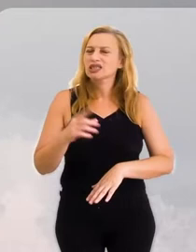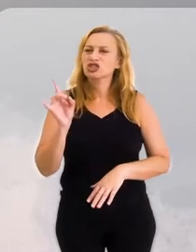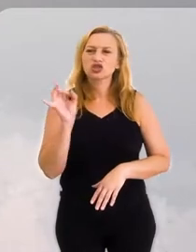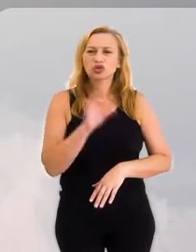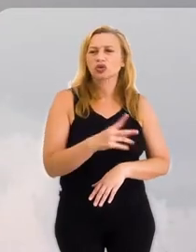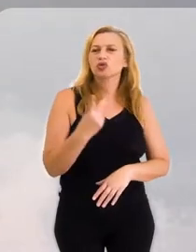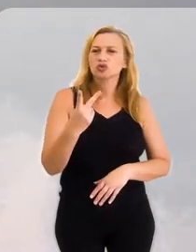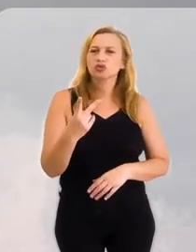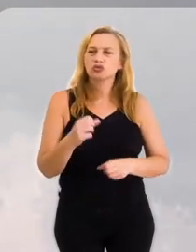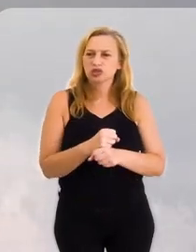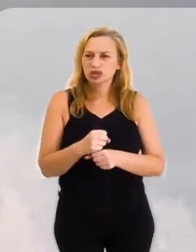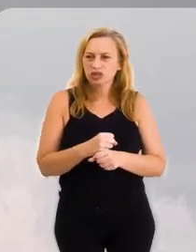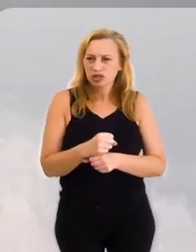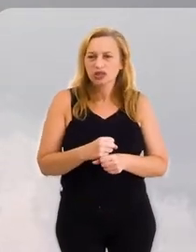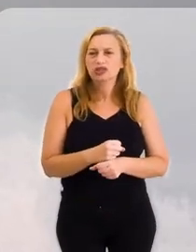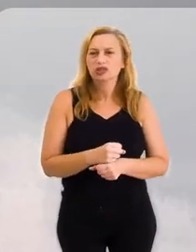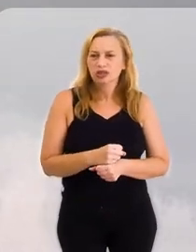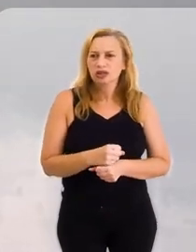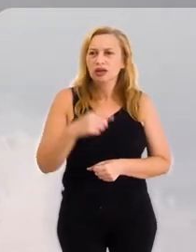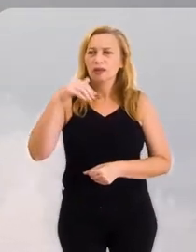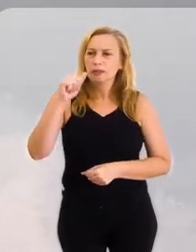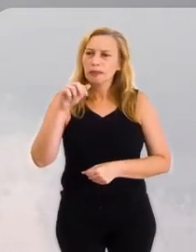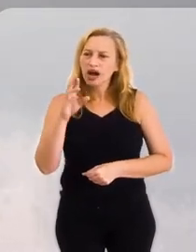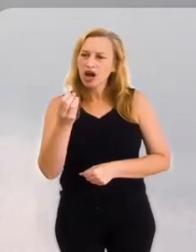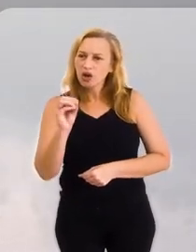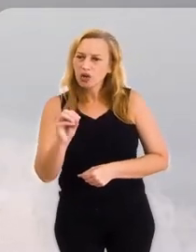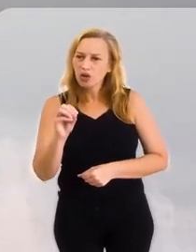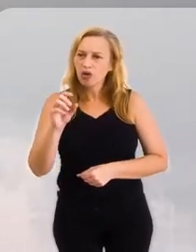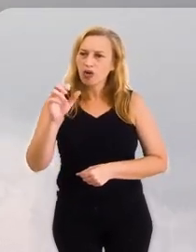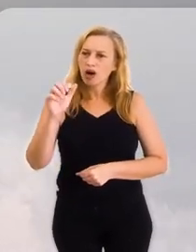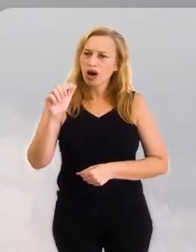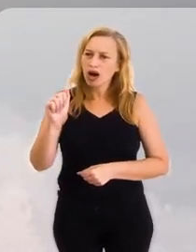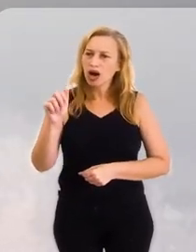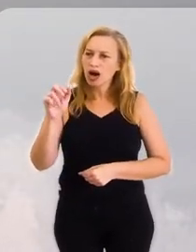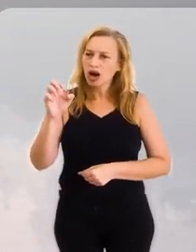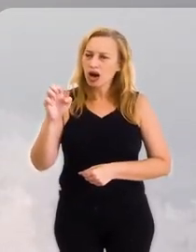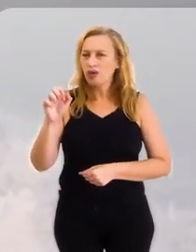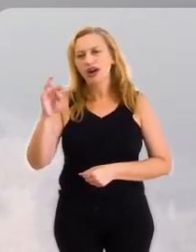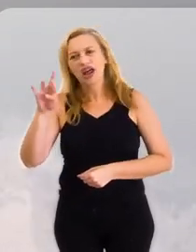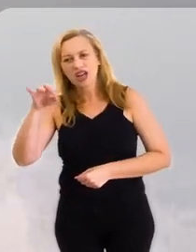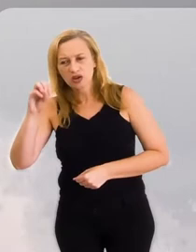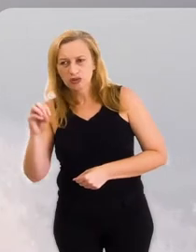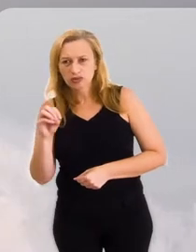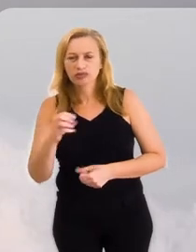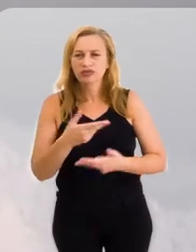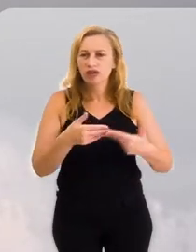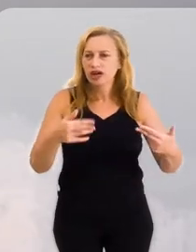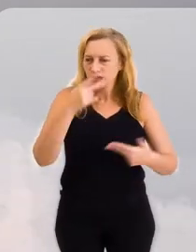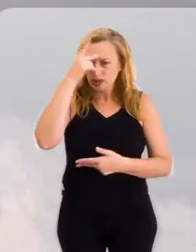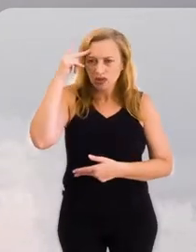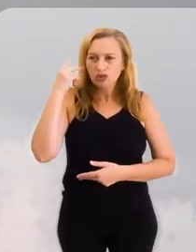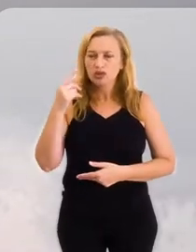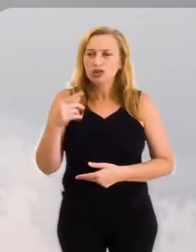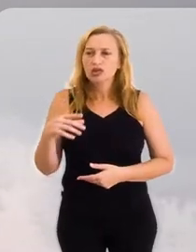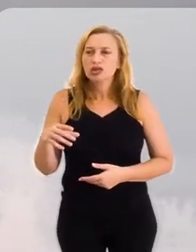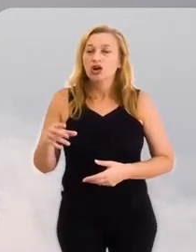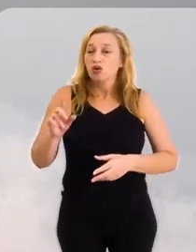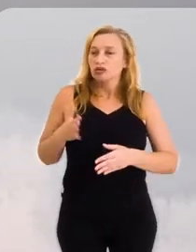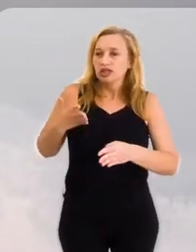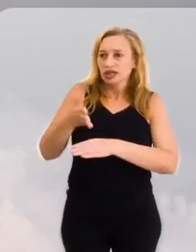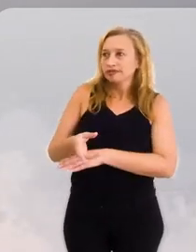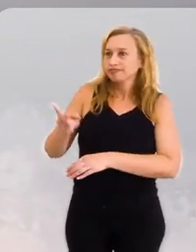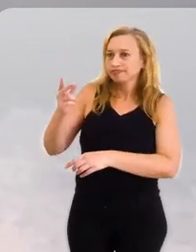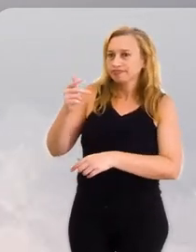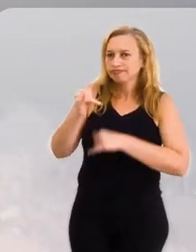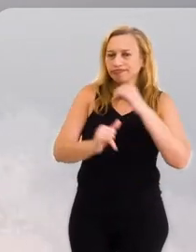demais nesses dois últimos anos com Senna e Pedro e Marco Aurélio tem sido Inclusive a levanta das pessoas hoje você